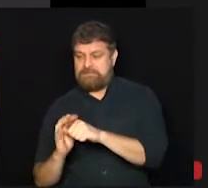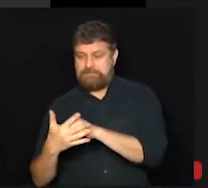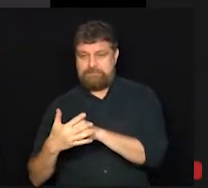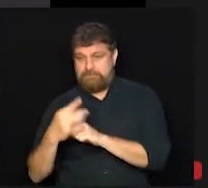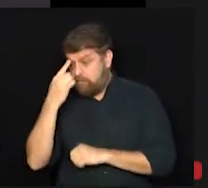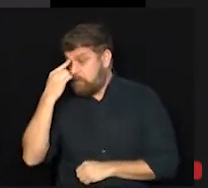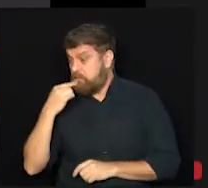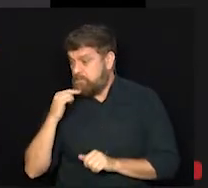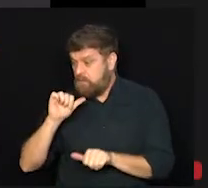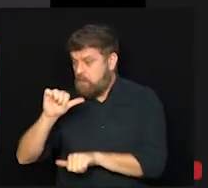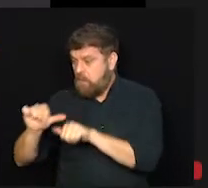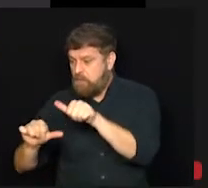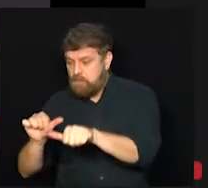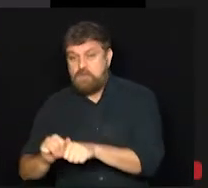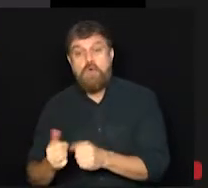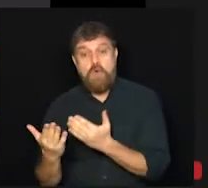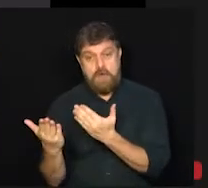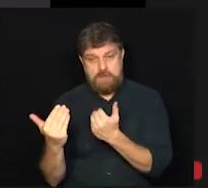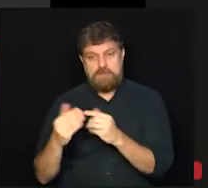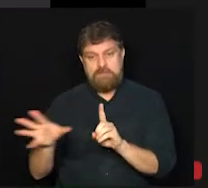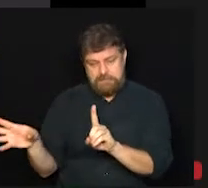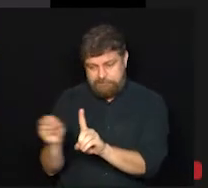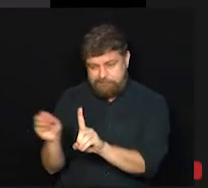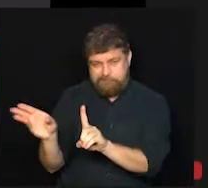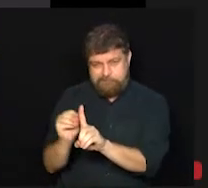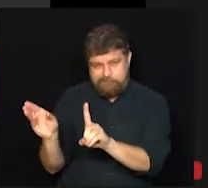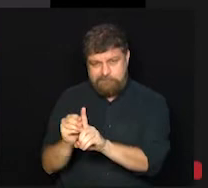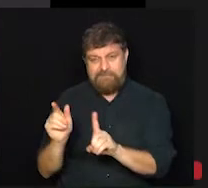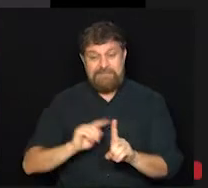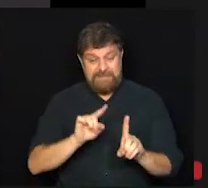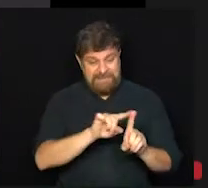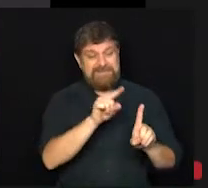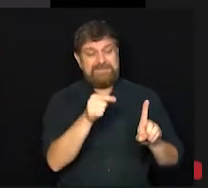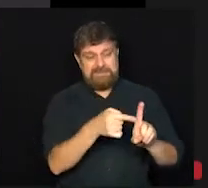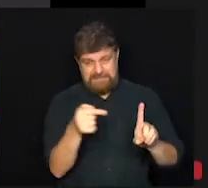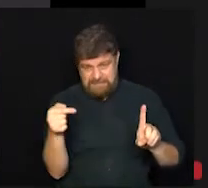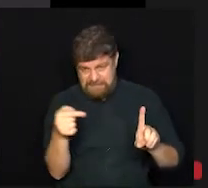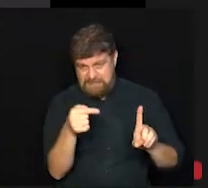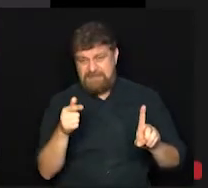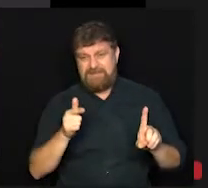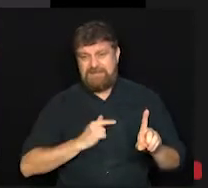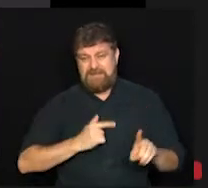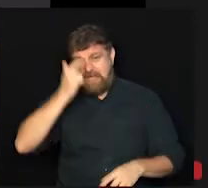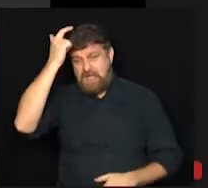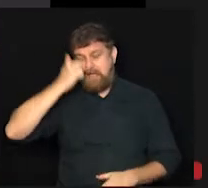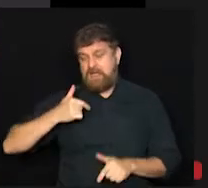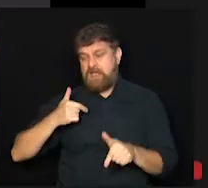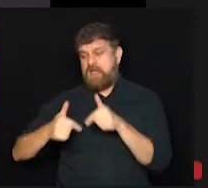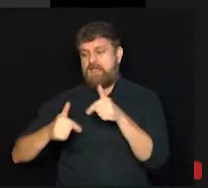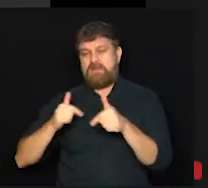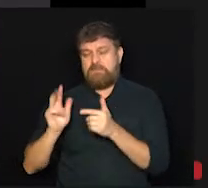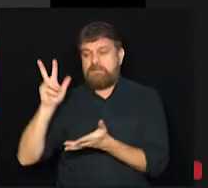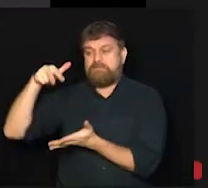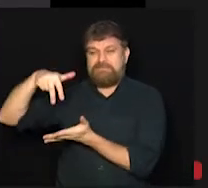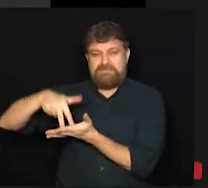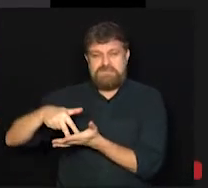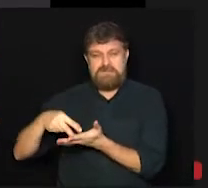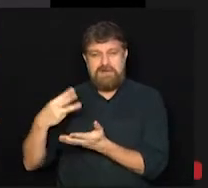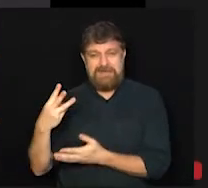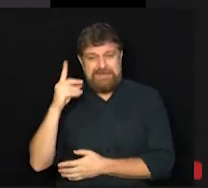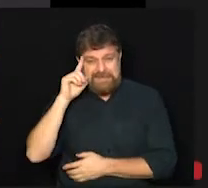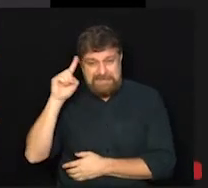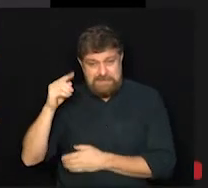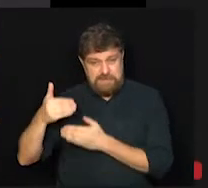está acometendo pessoas jovens. Nós temos tido muitas gestantes. Eu dei plantão faz 3 dias, eu dou plantão. No meu plantão